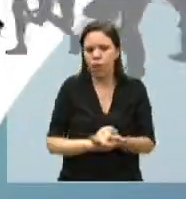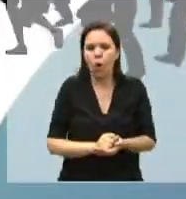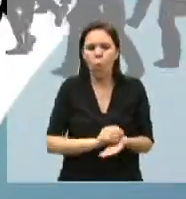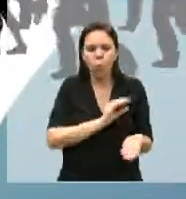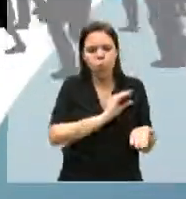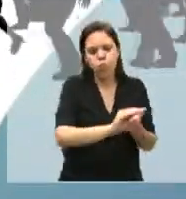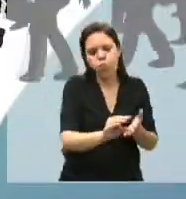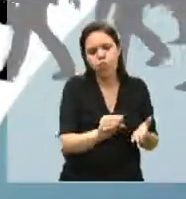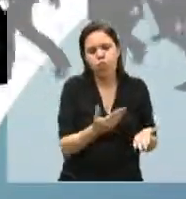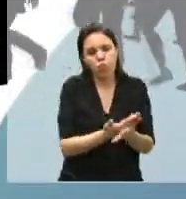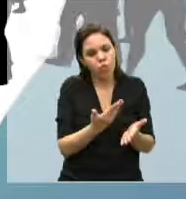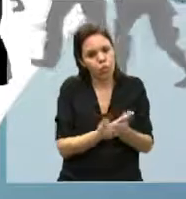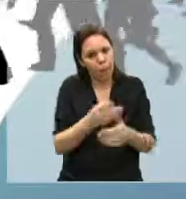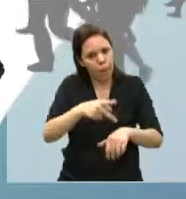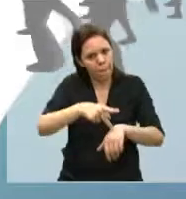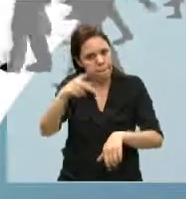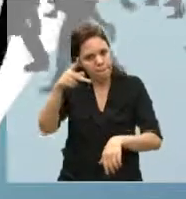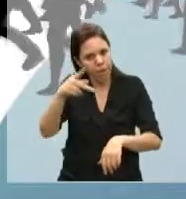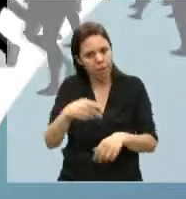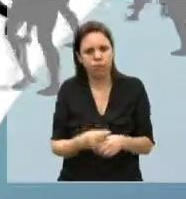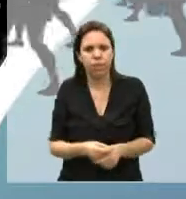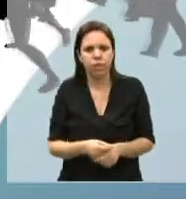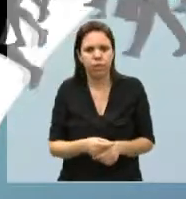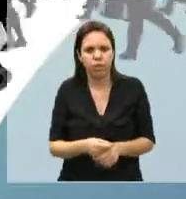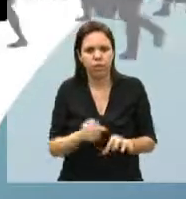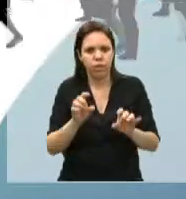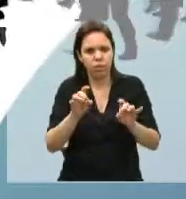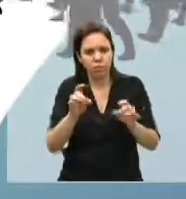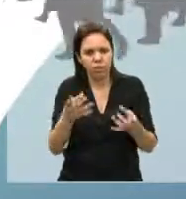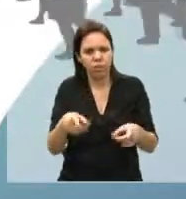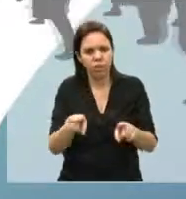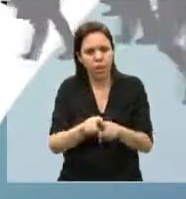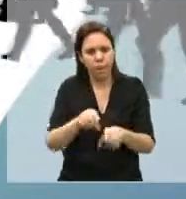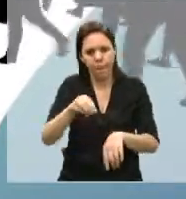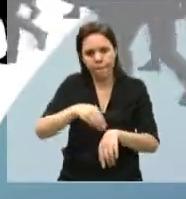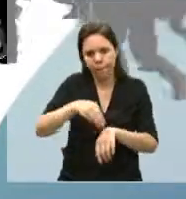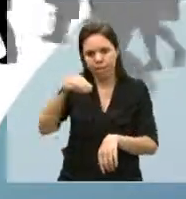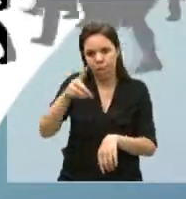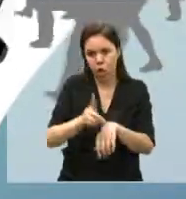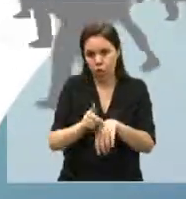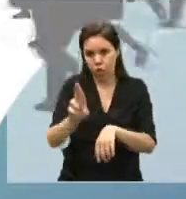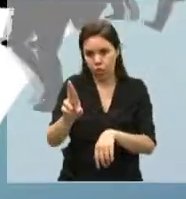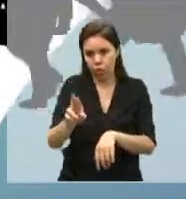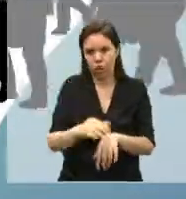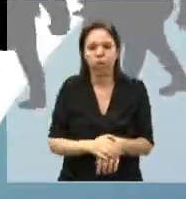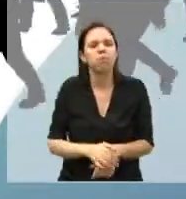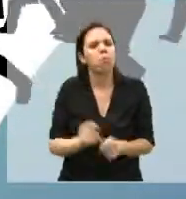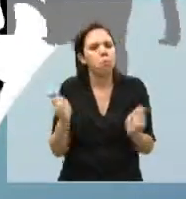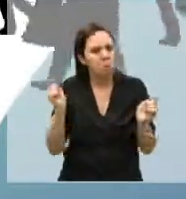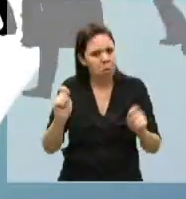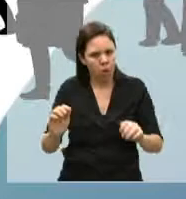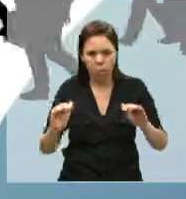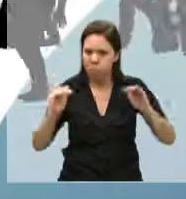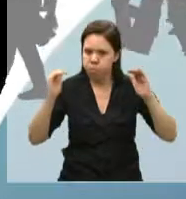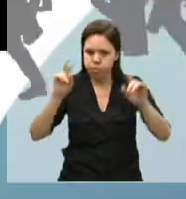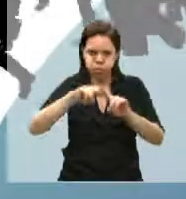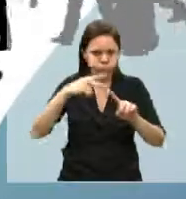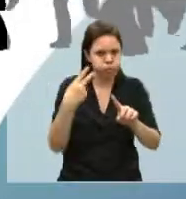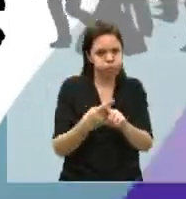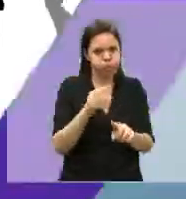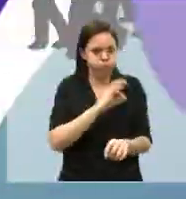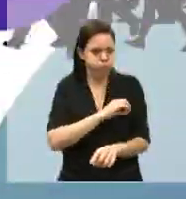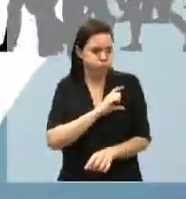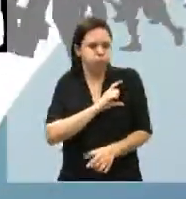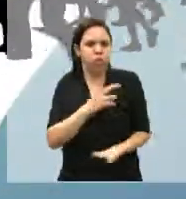em cursos de pós-graduação, como especialização, mestrado e doutorado, pode aumentar o salário